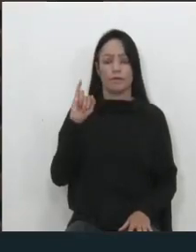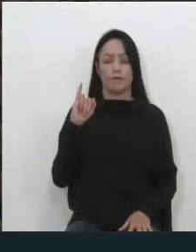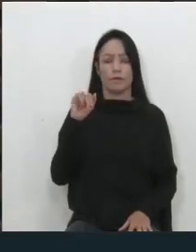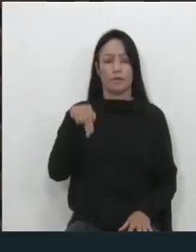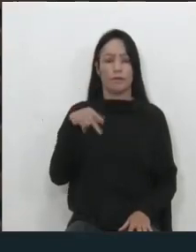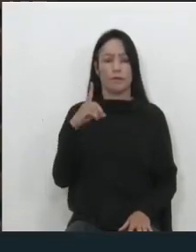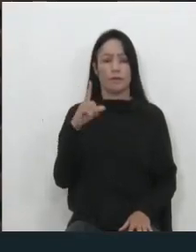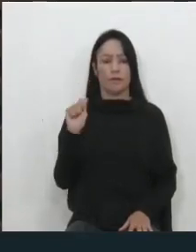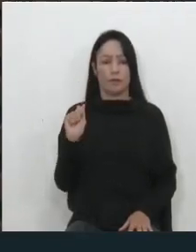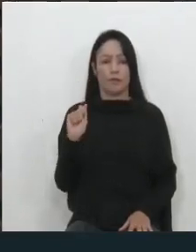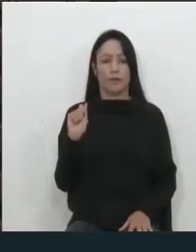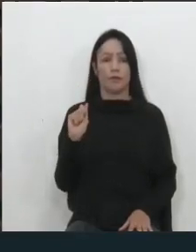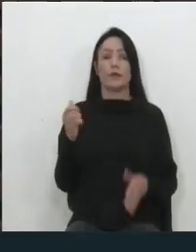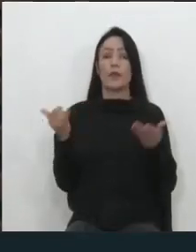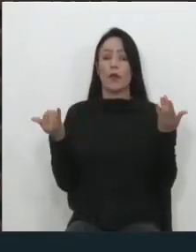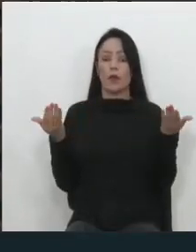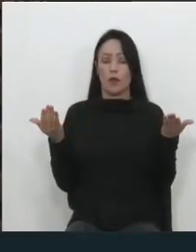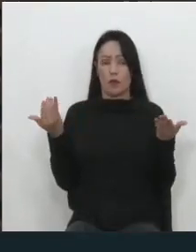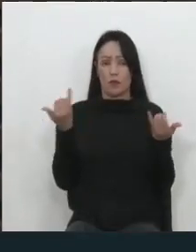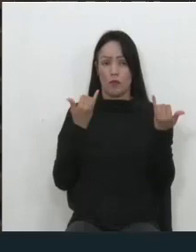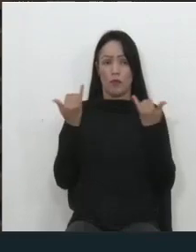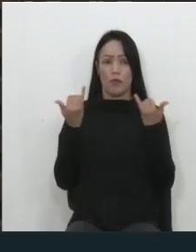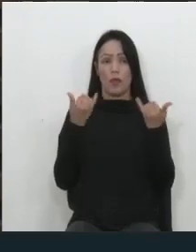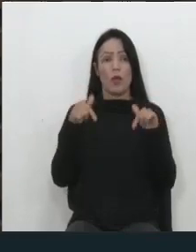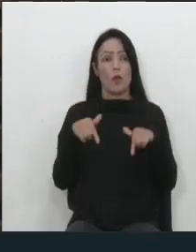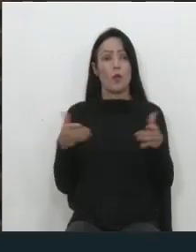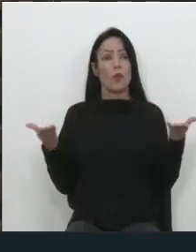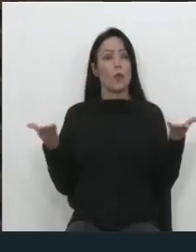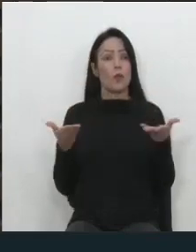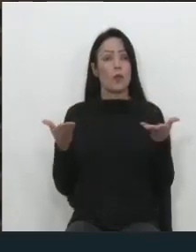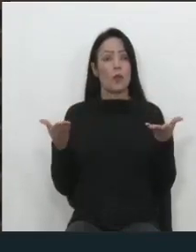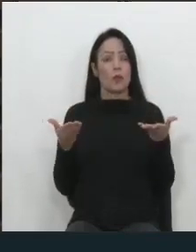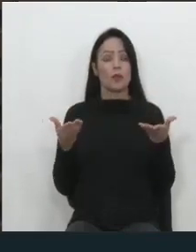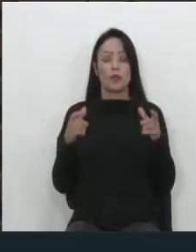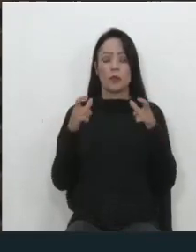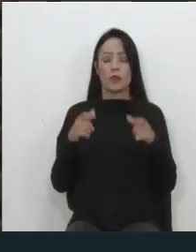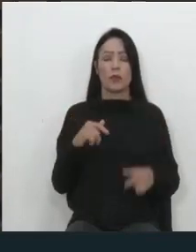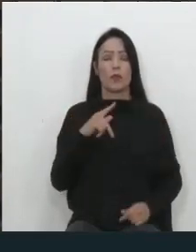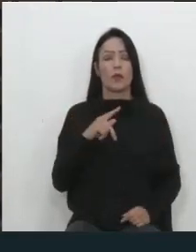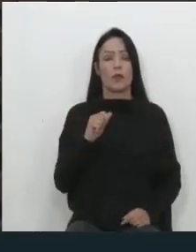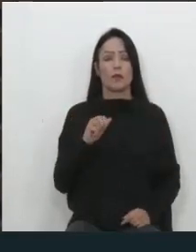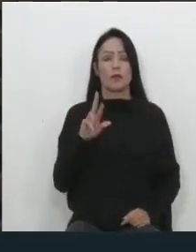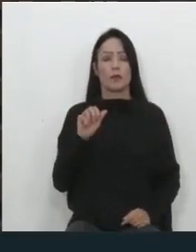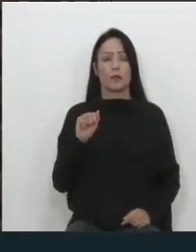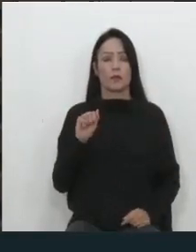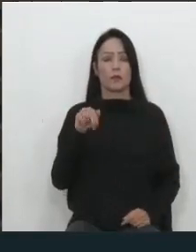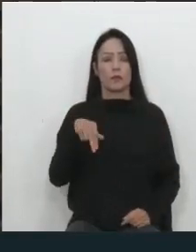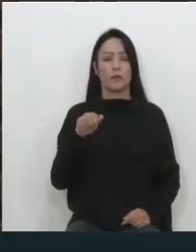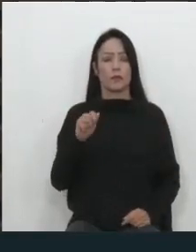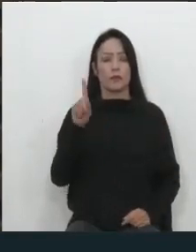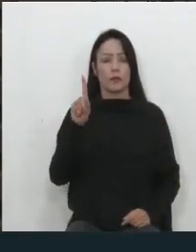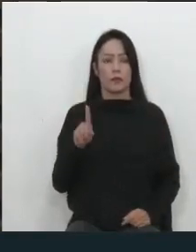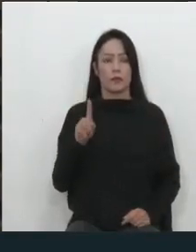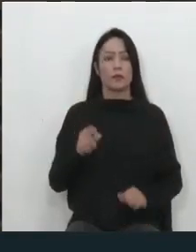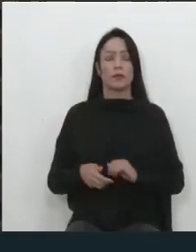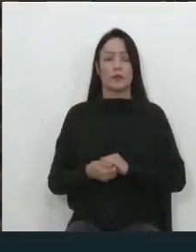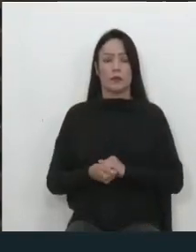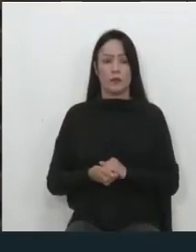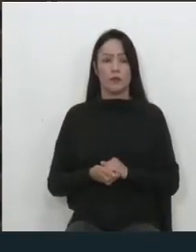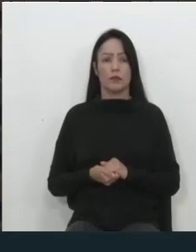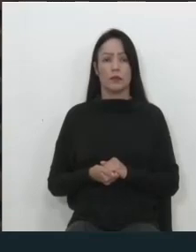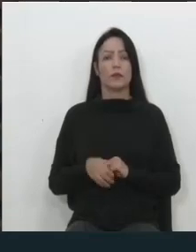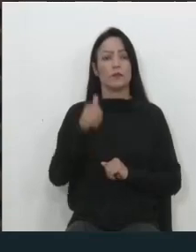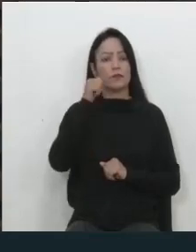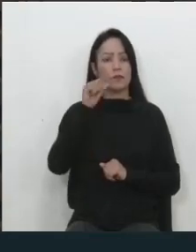informação. Hoje, possivelmente, no Paraná, ocorreram mais um